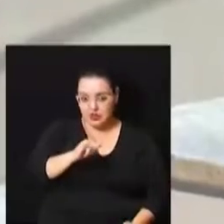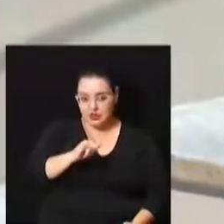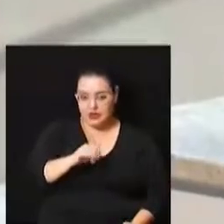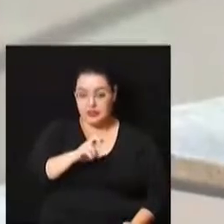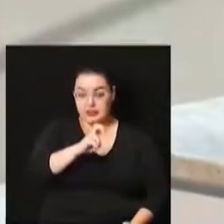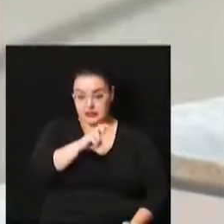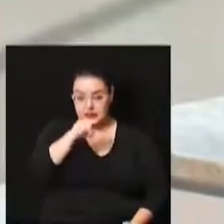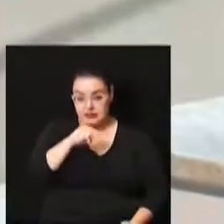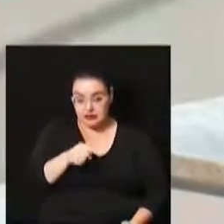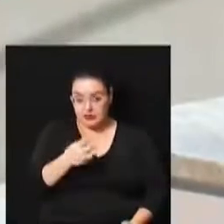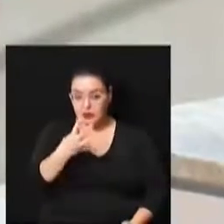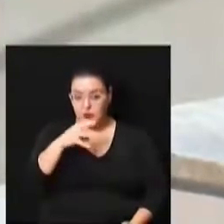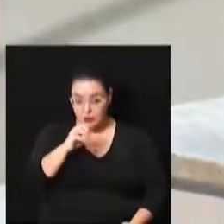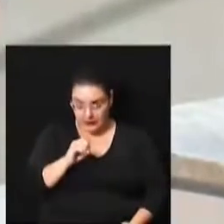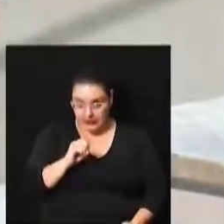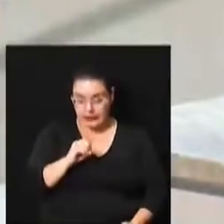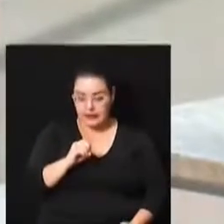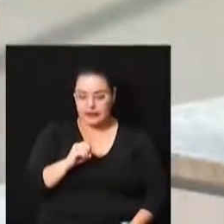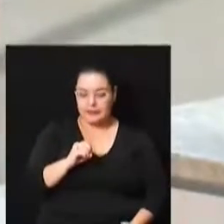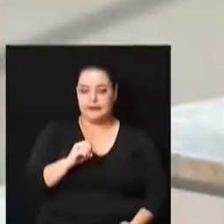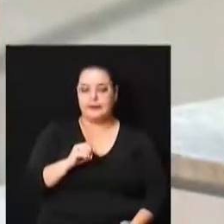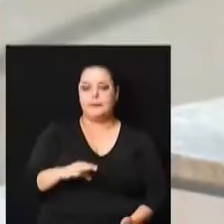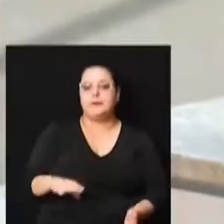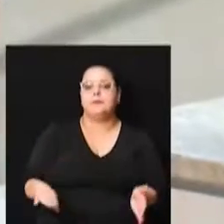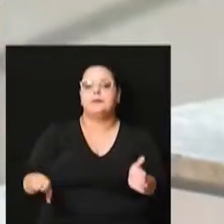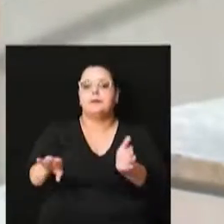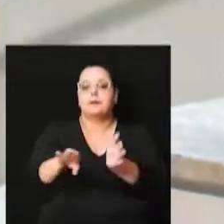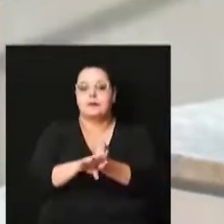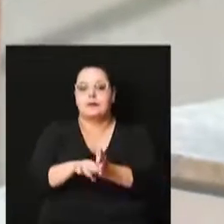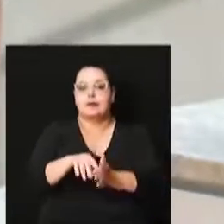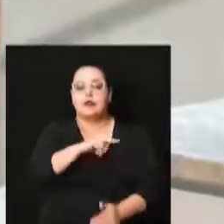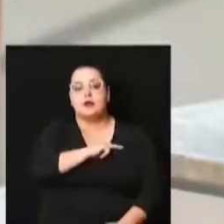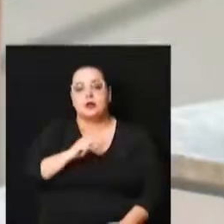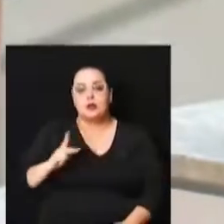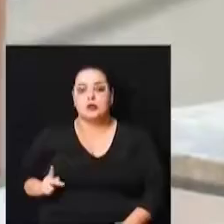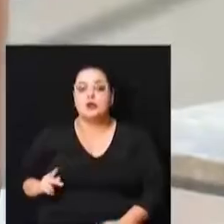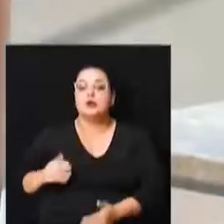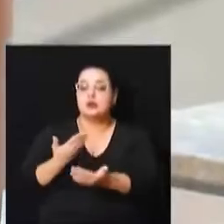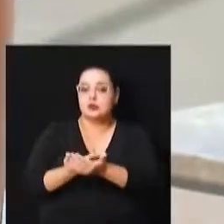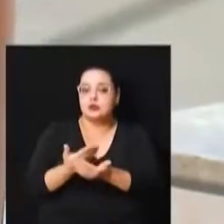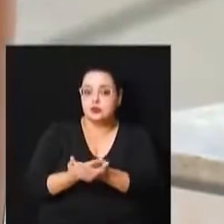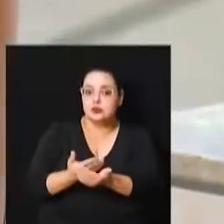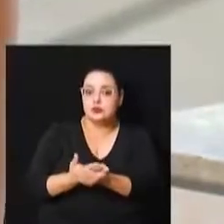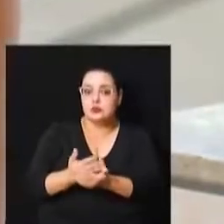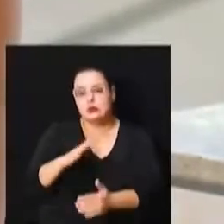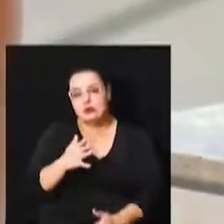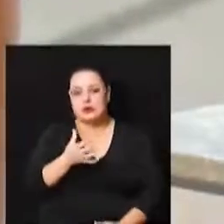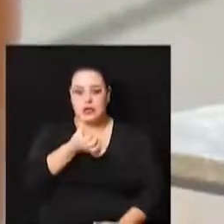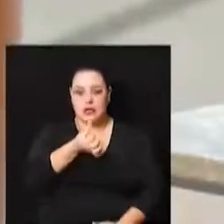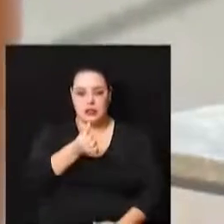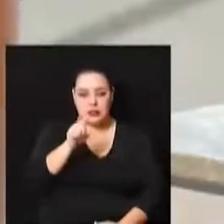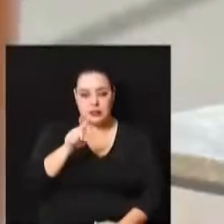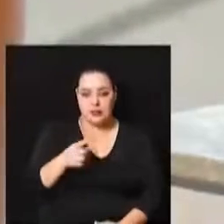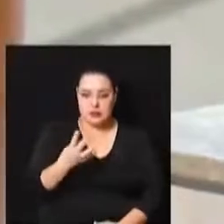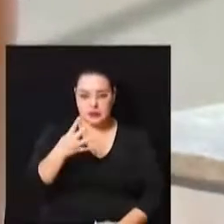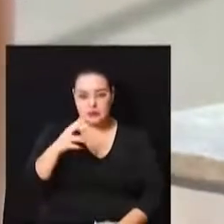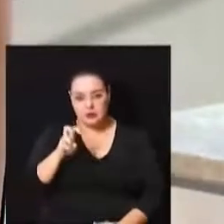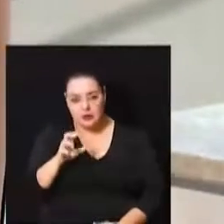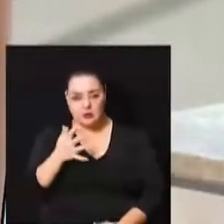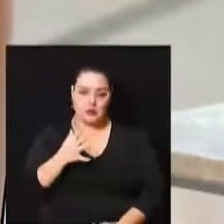5h30, 5h40 da manhã. Eu chegava na Ponte Preta, que é onde eu estudava, por volta das